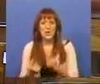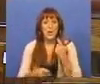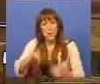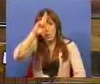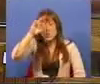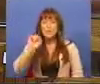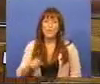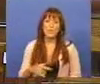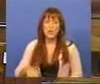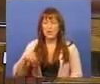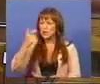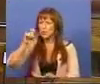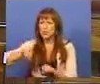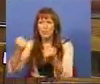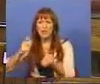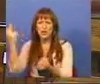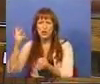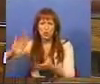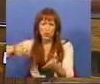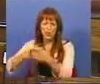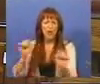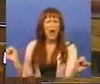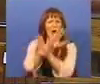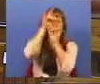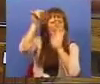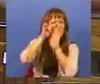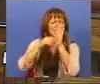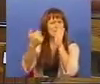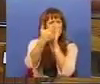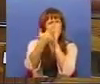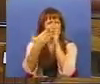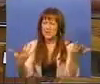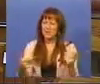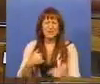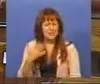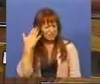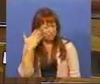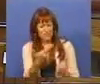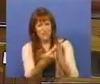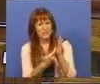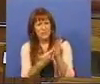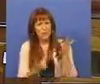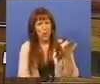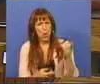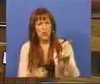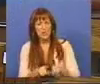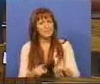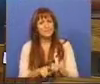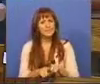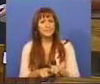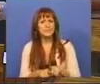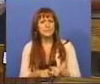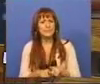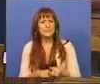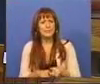esforço da parte dos proponentes em relação à clarificação de normas que hoje não parecem que tenham sido